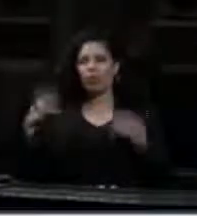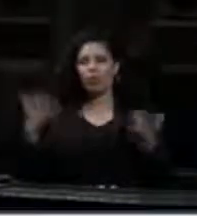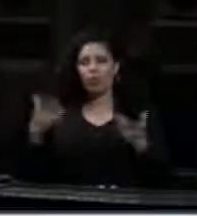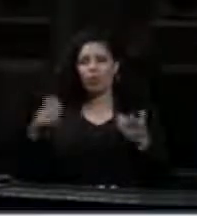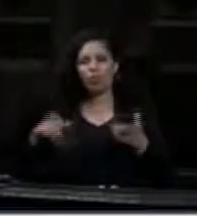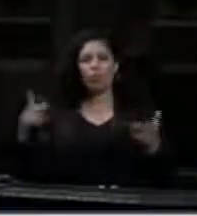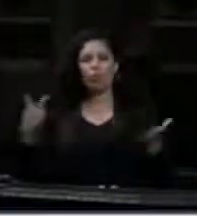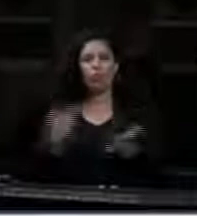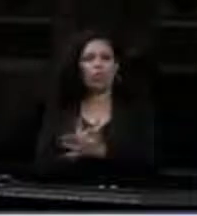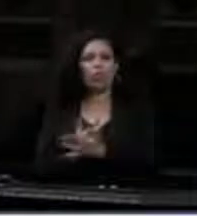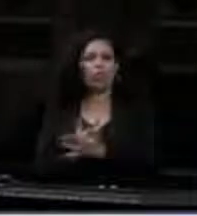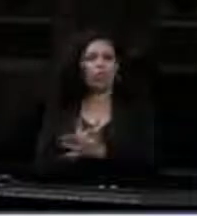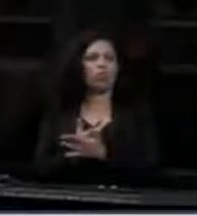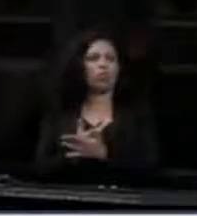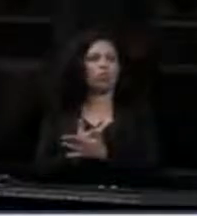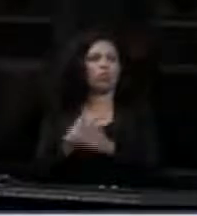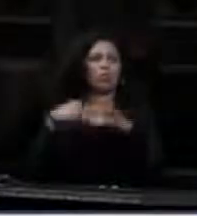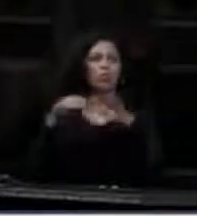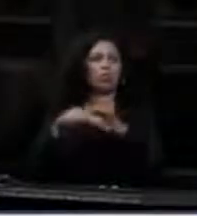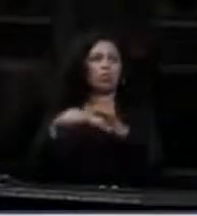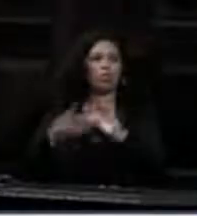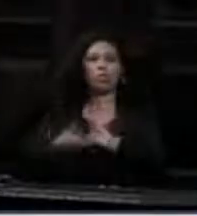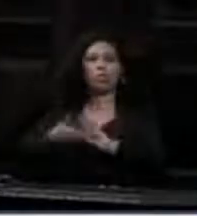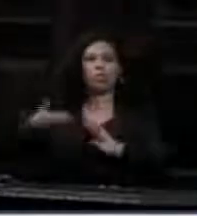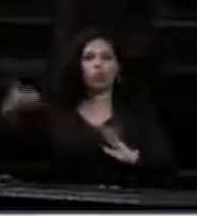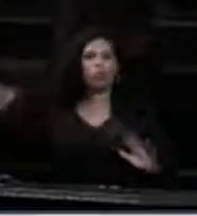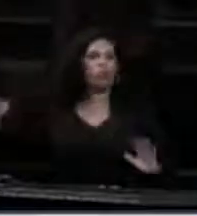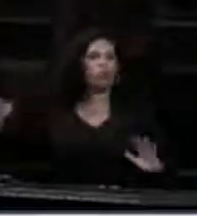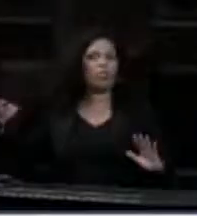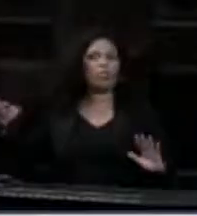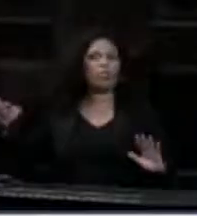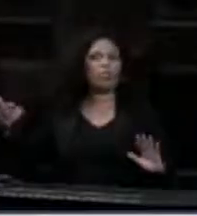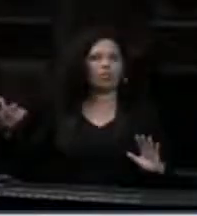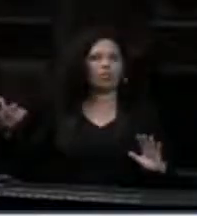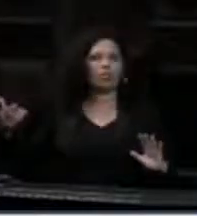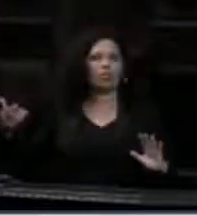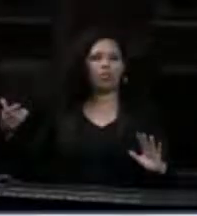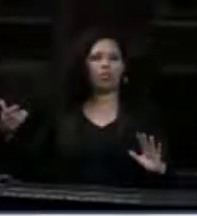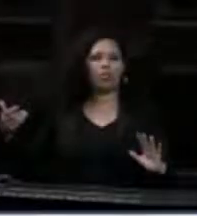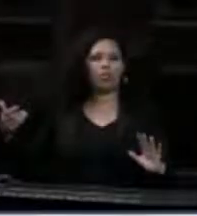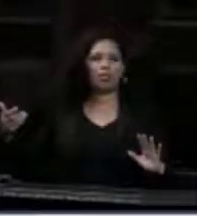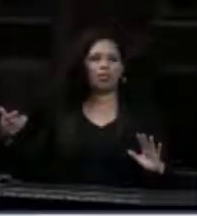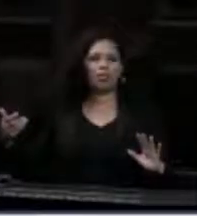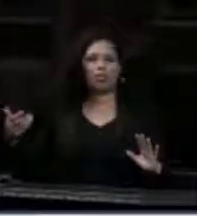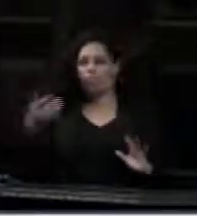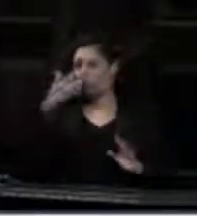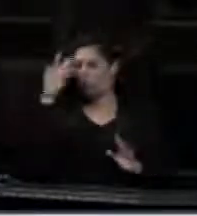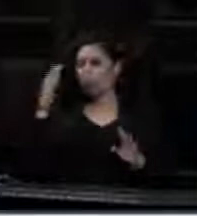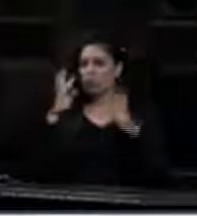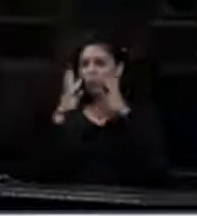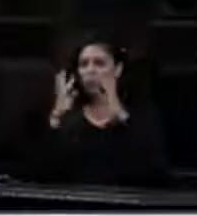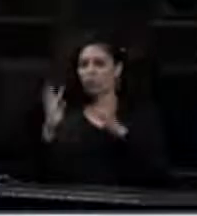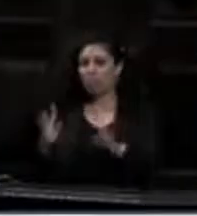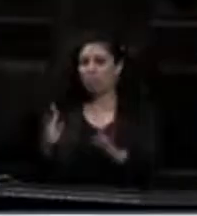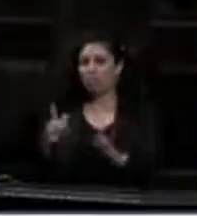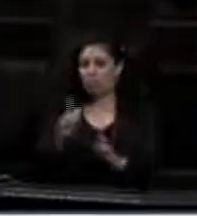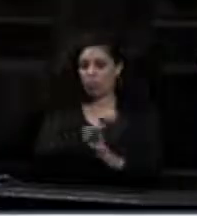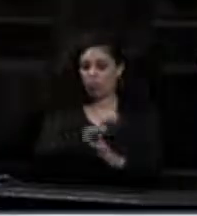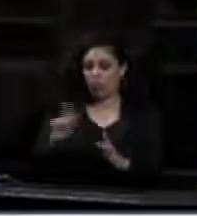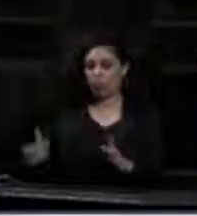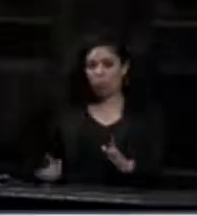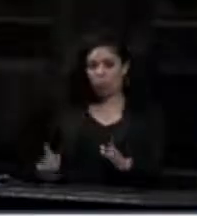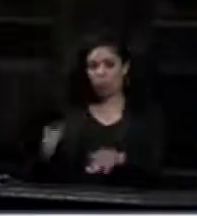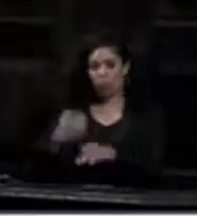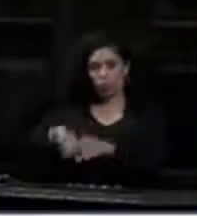as eleições de governador e as eleições proporcionais como pudesse